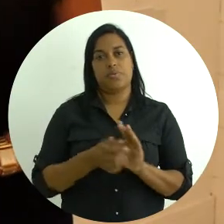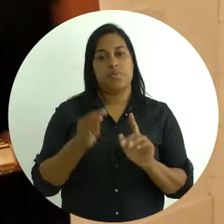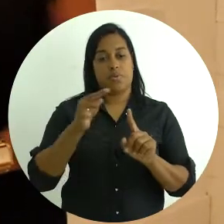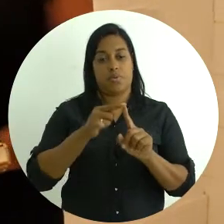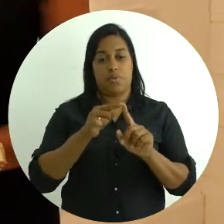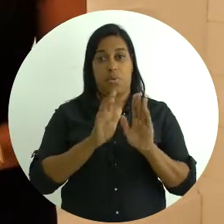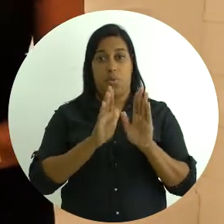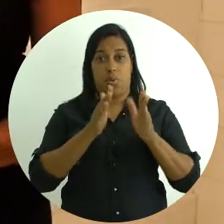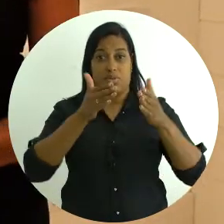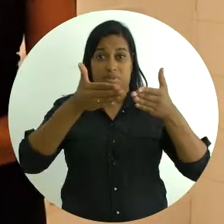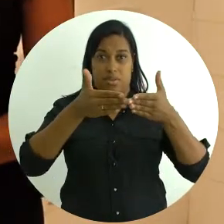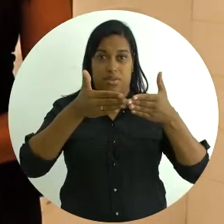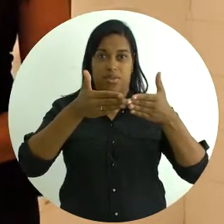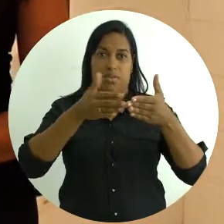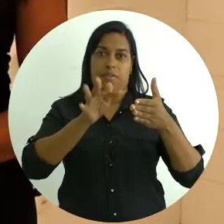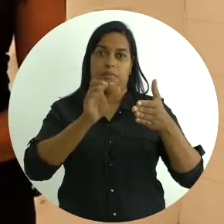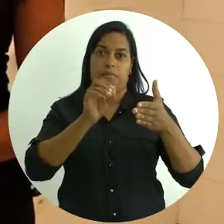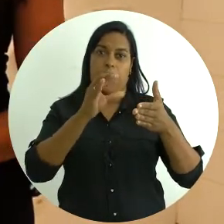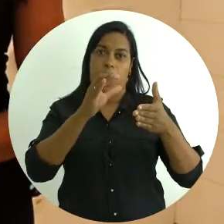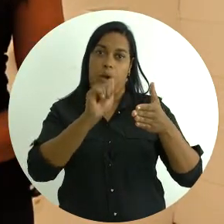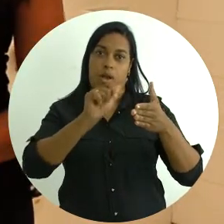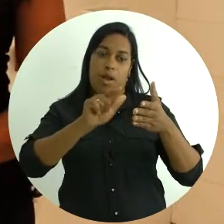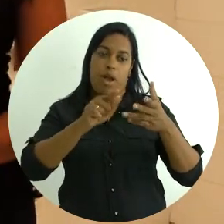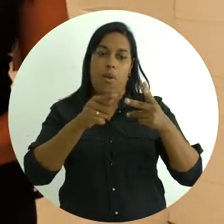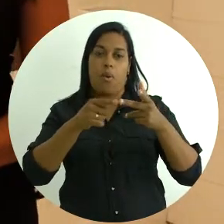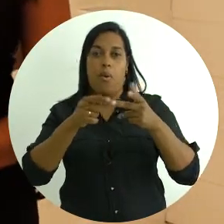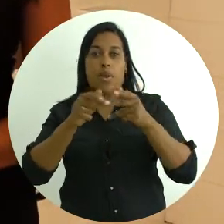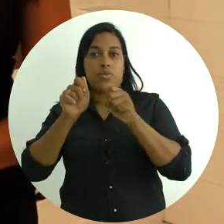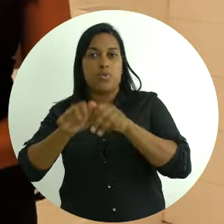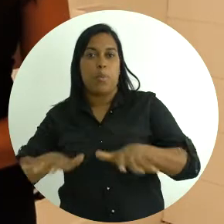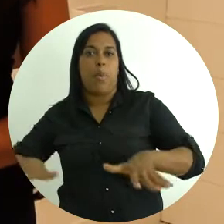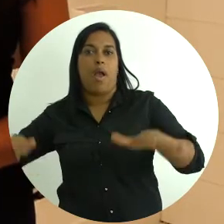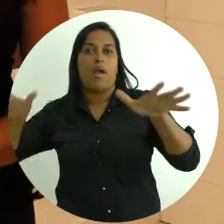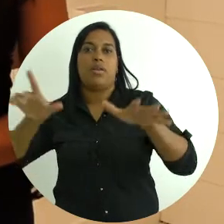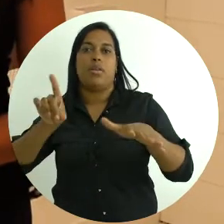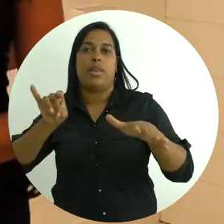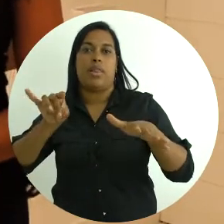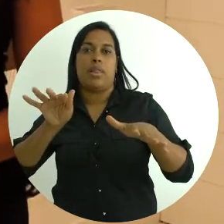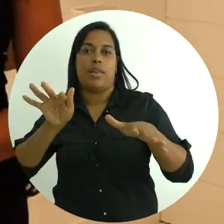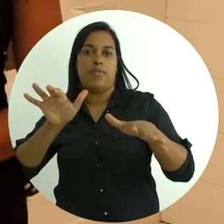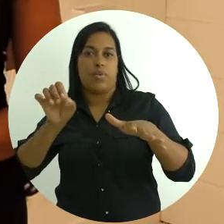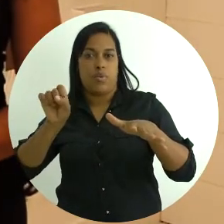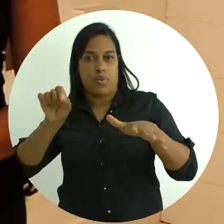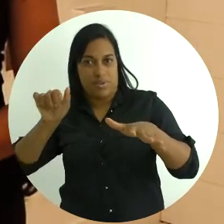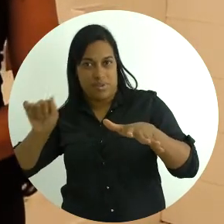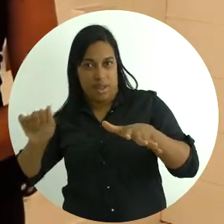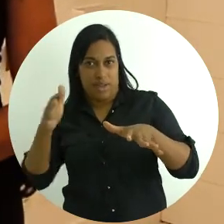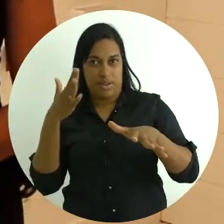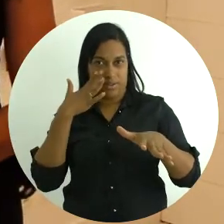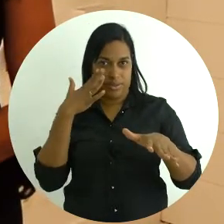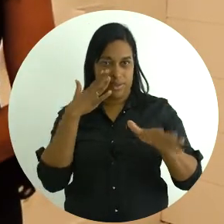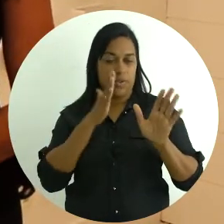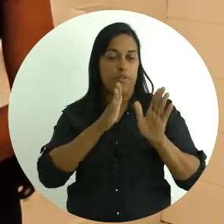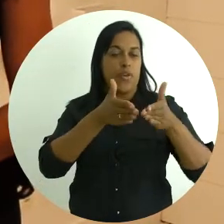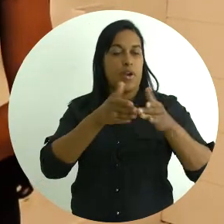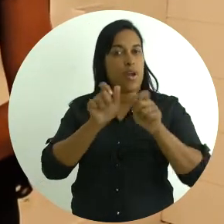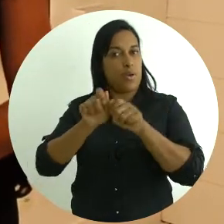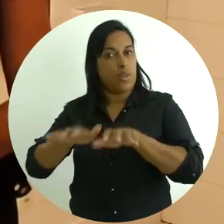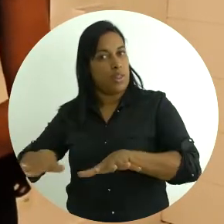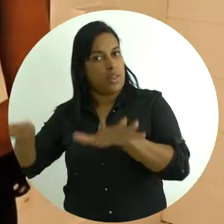ela concentra, que vai dar luz focal, ou ela espalha essa luz, que vai dar luz difusa. E em três